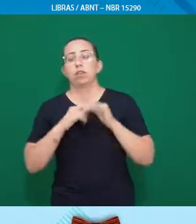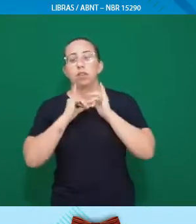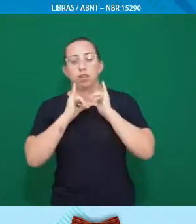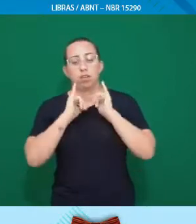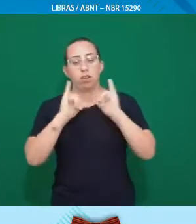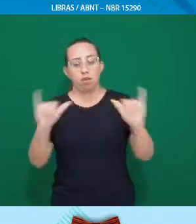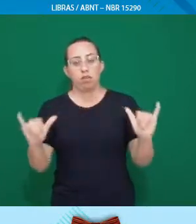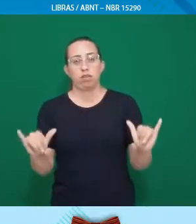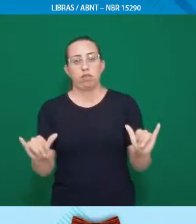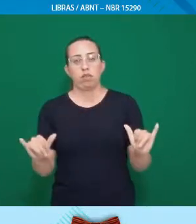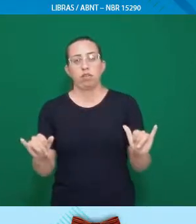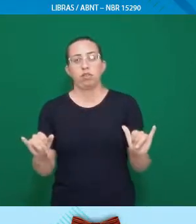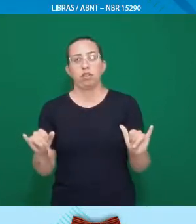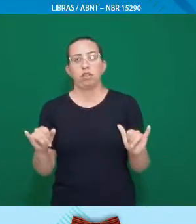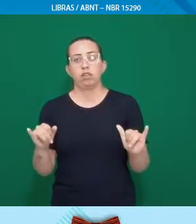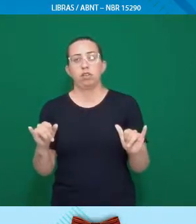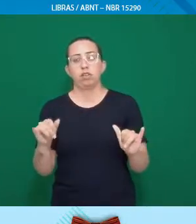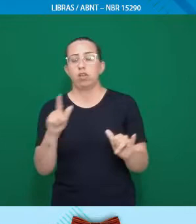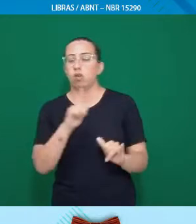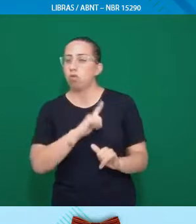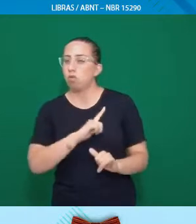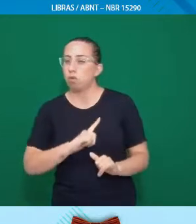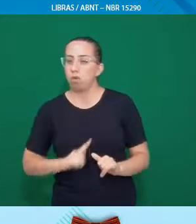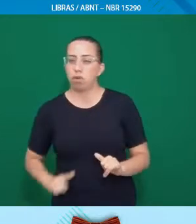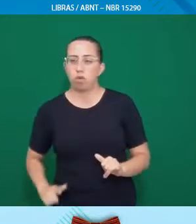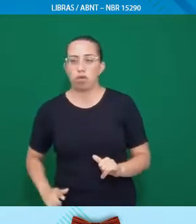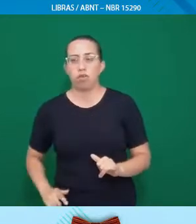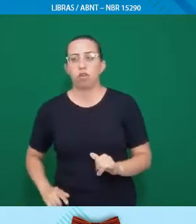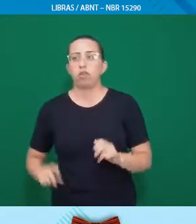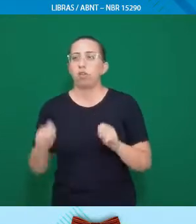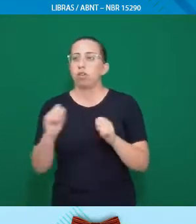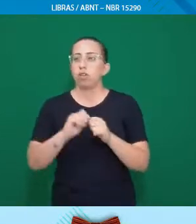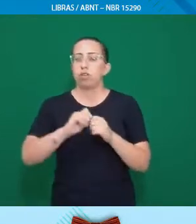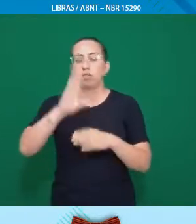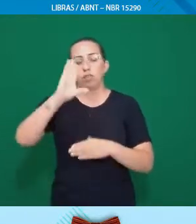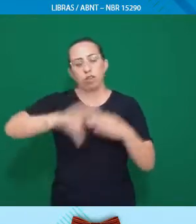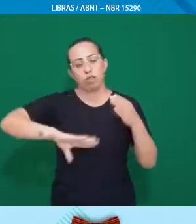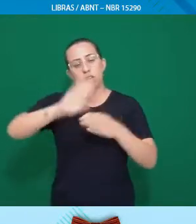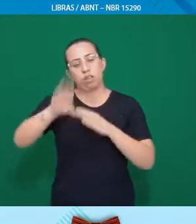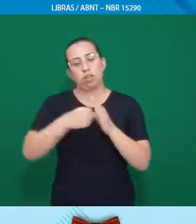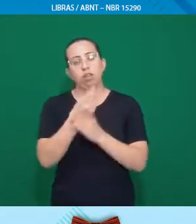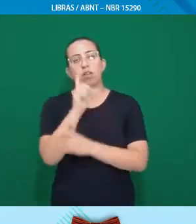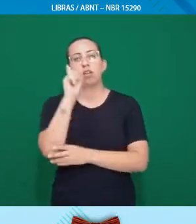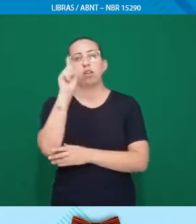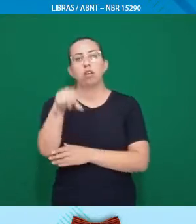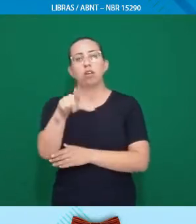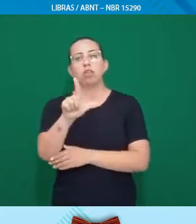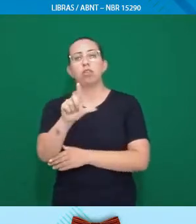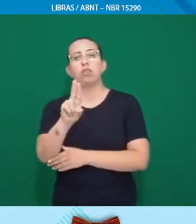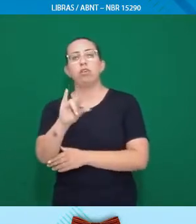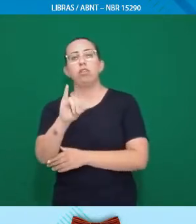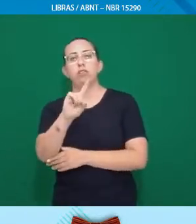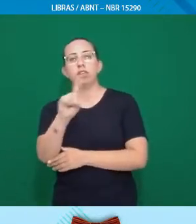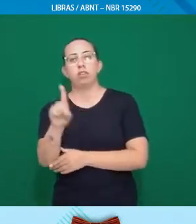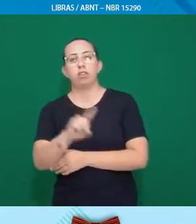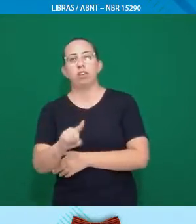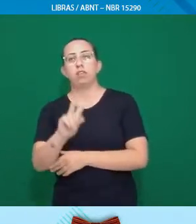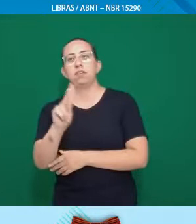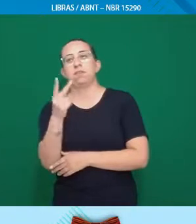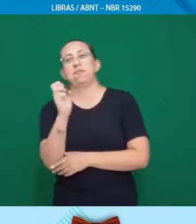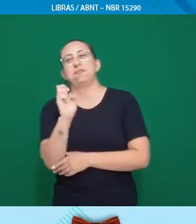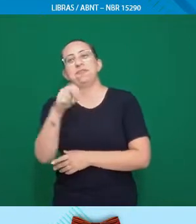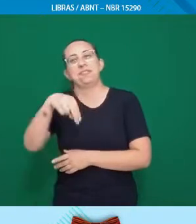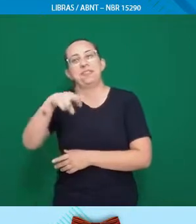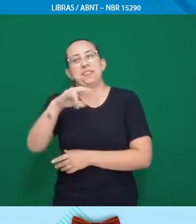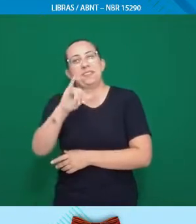repito de novo Vereador Tadeu Governador que passou aqui que é feito por Campos Novos Luiz Henrique da Silveira de lá